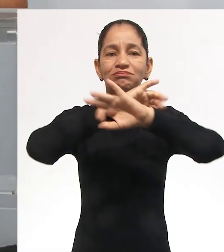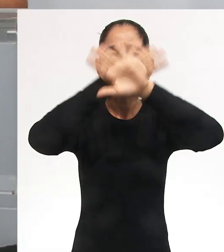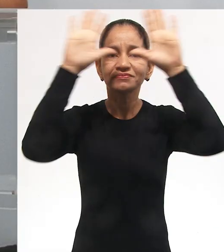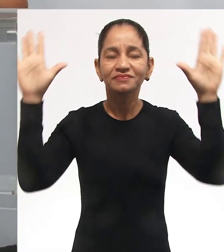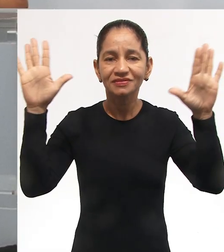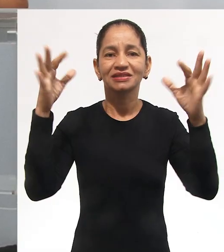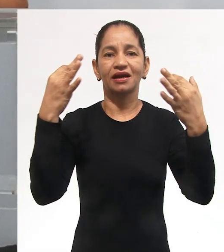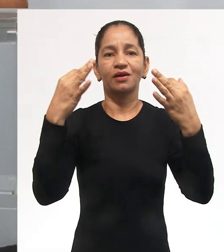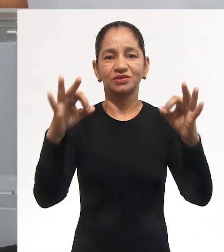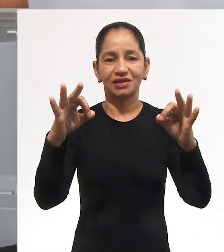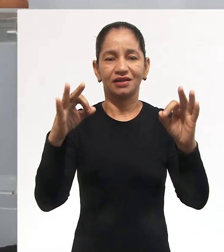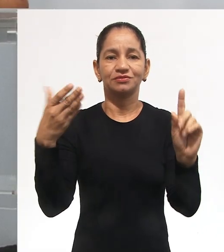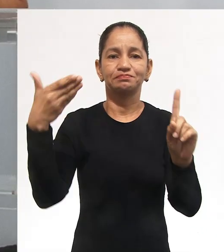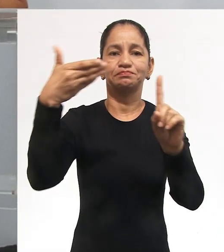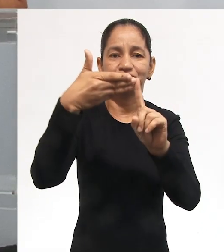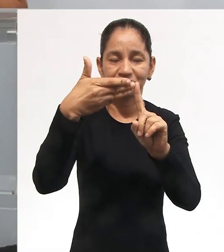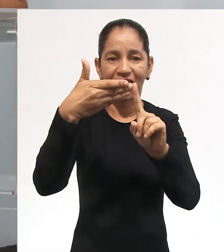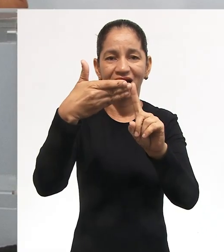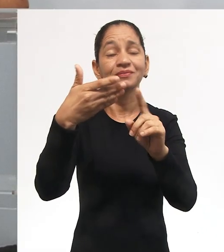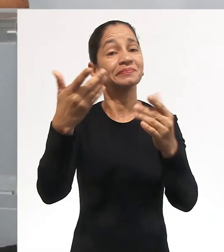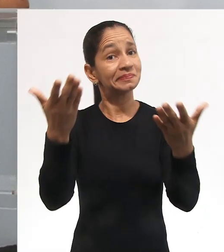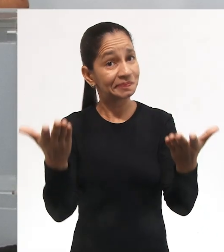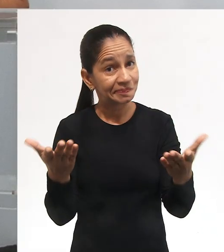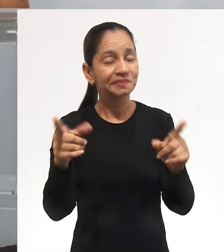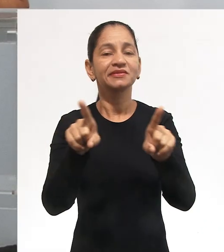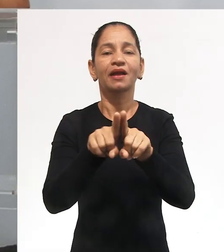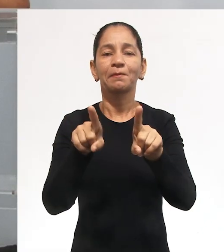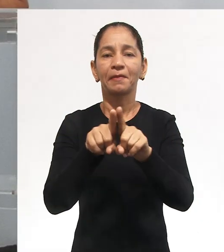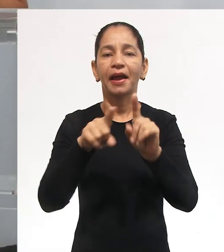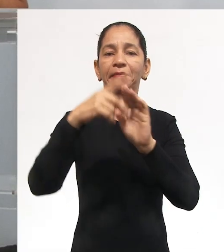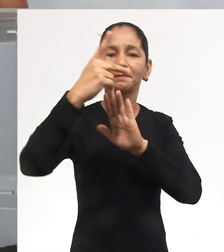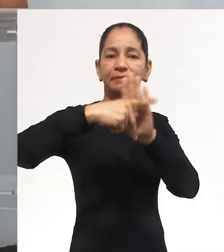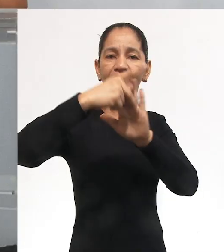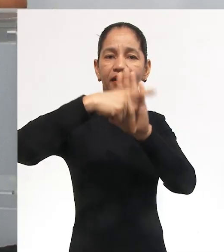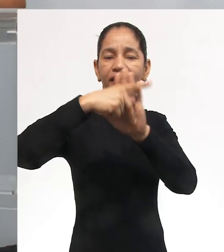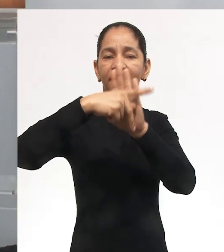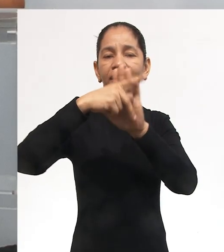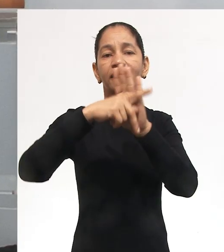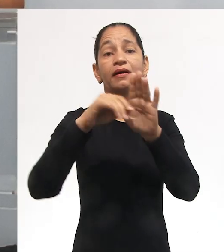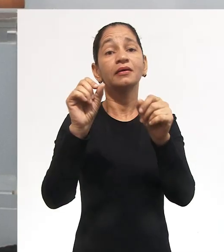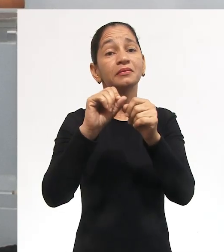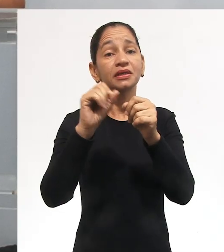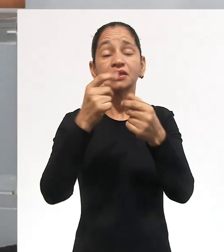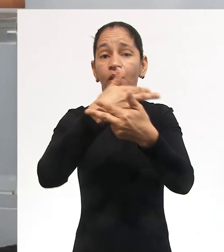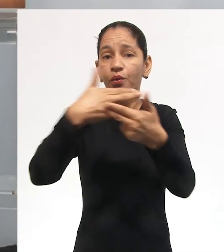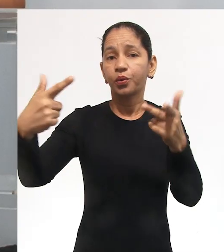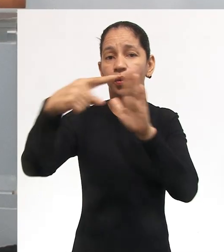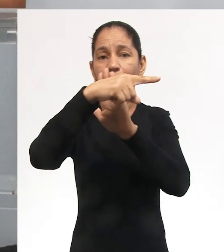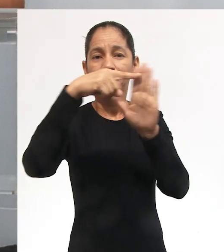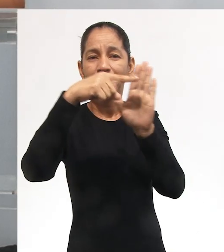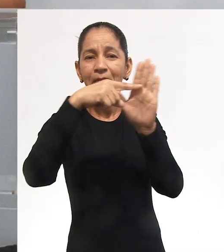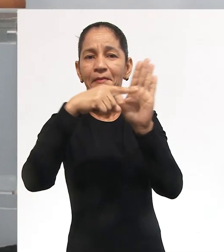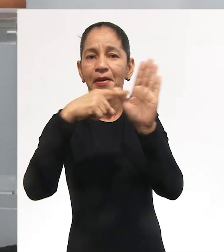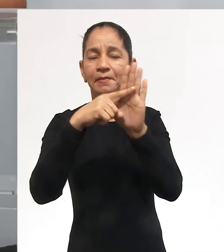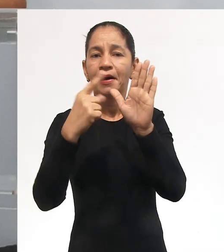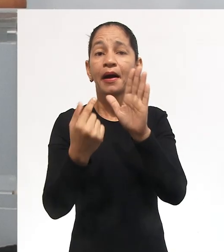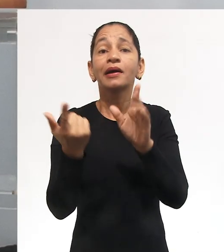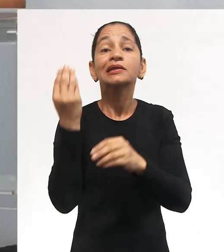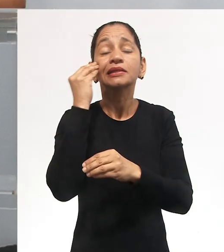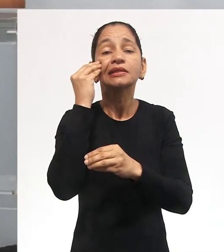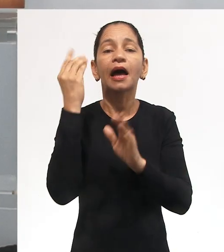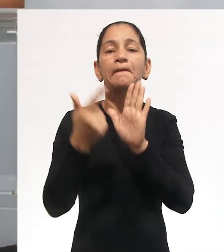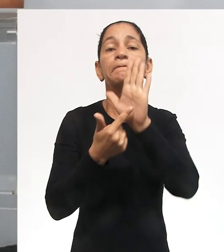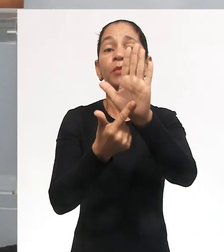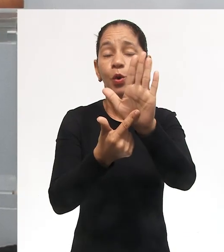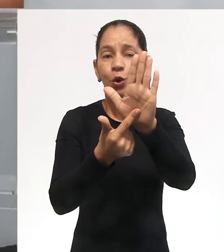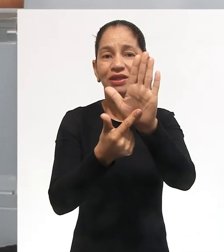na verdade, metodológica no seu trabalho, como uma pesquisa exploratória, você vai ter que trazer elementos naquele tópico que mostrem que o tema que